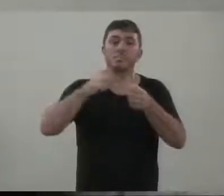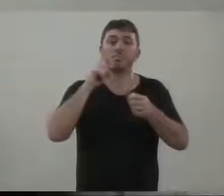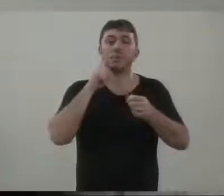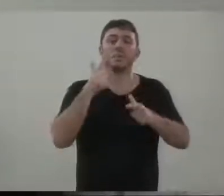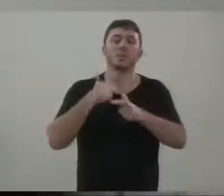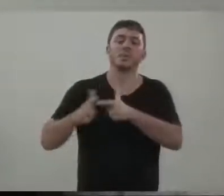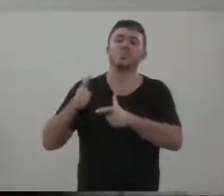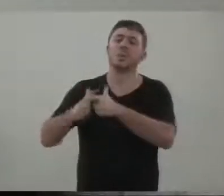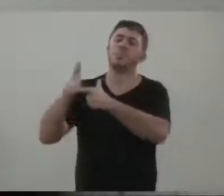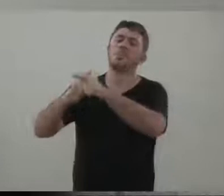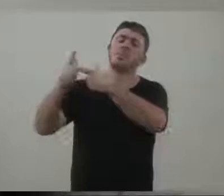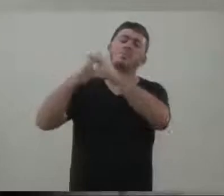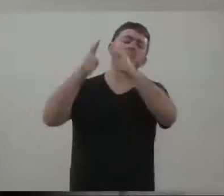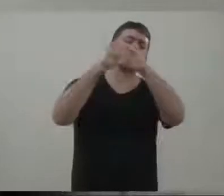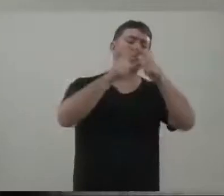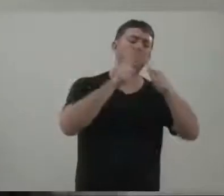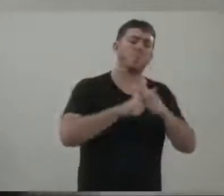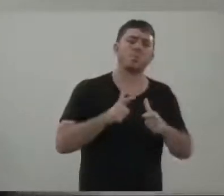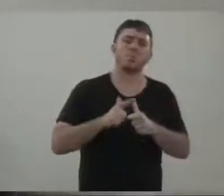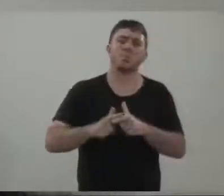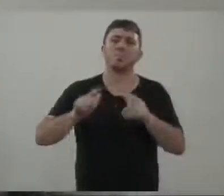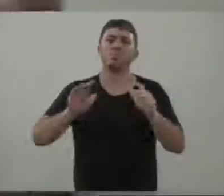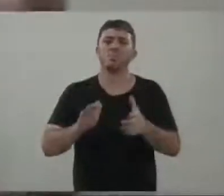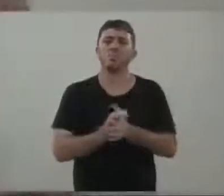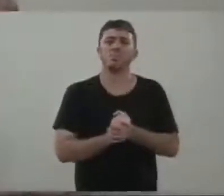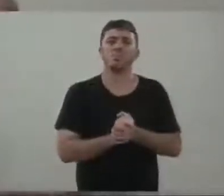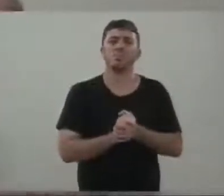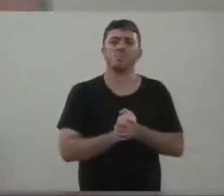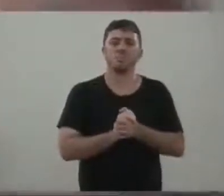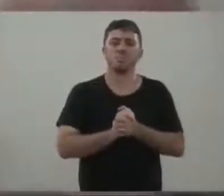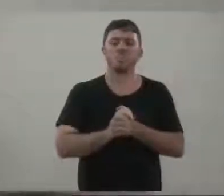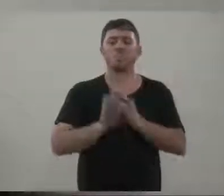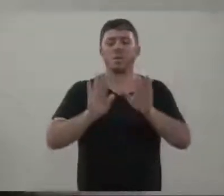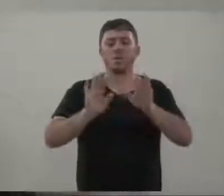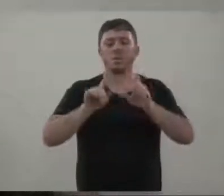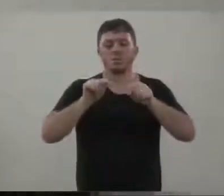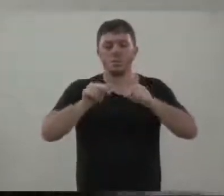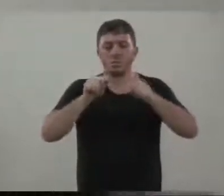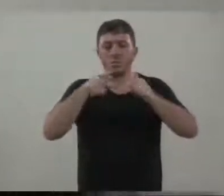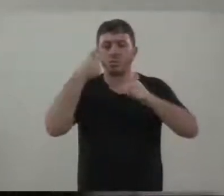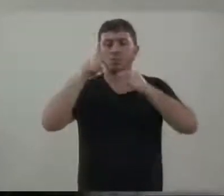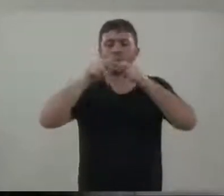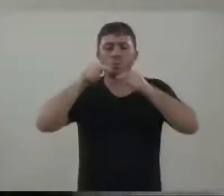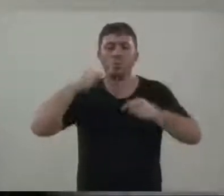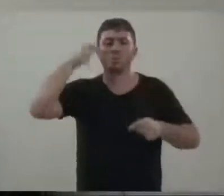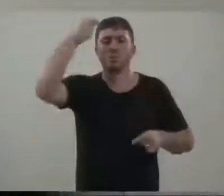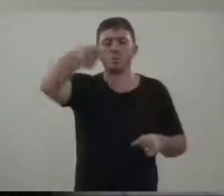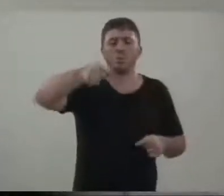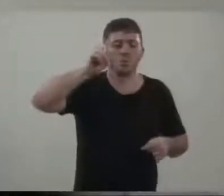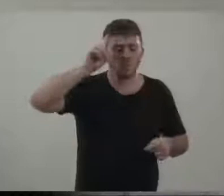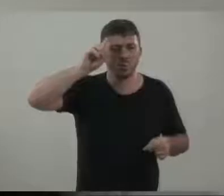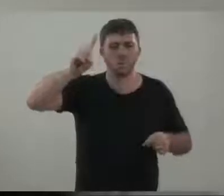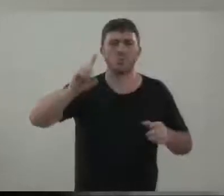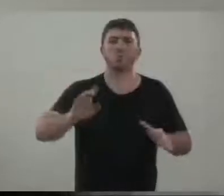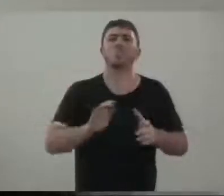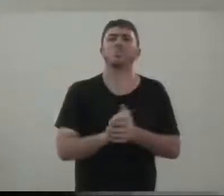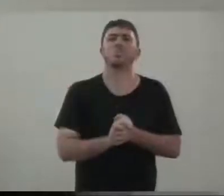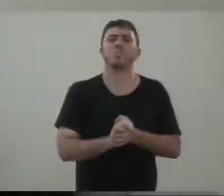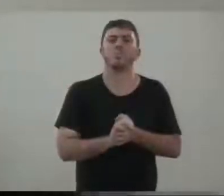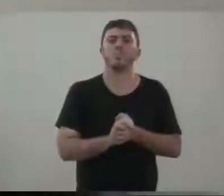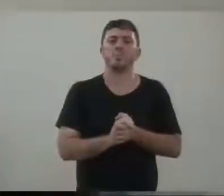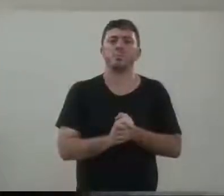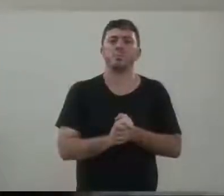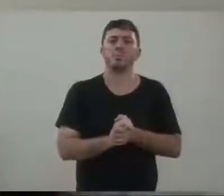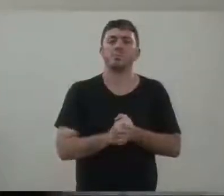tempo de eu falar sobre isso hoje. Eu queria restabelecer a verdade sobre